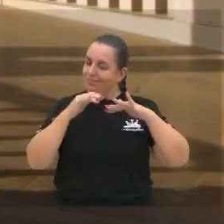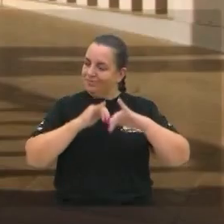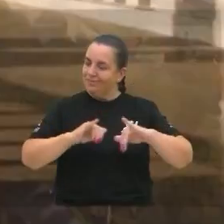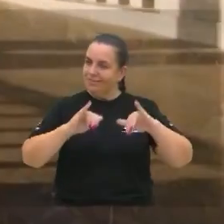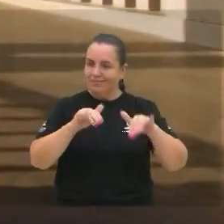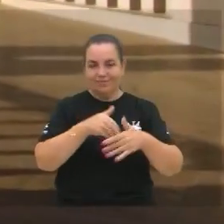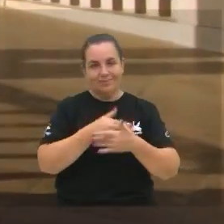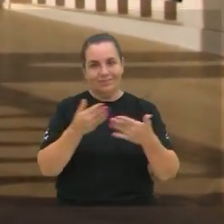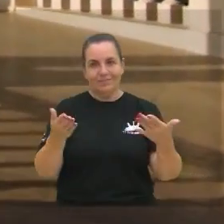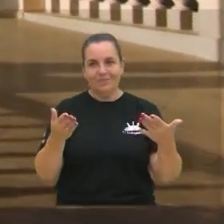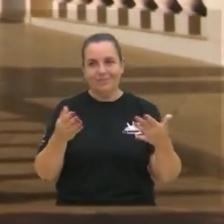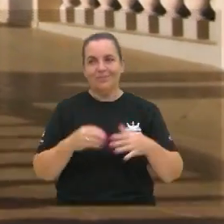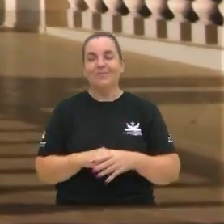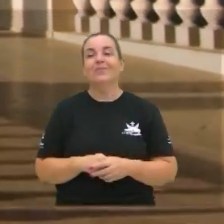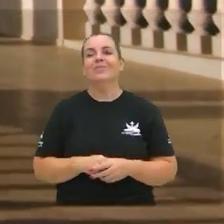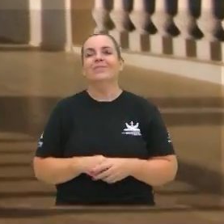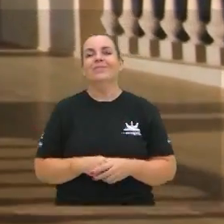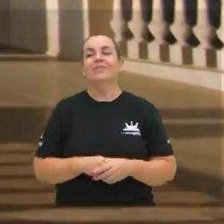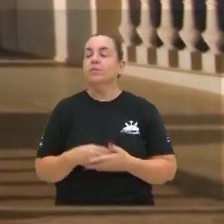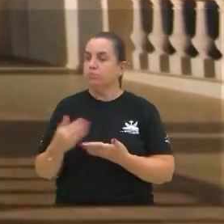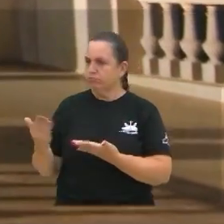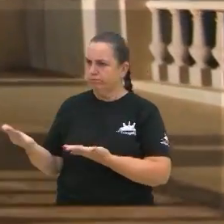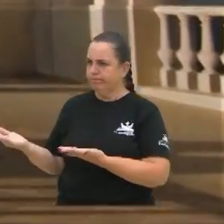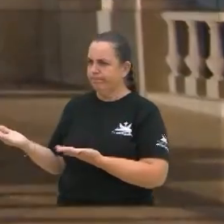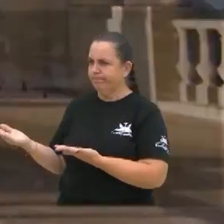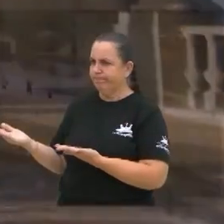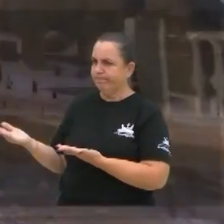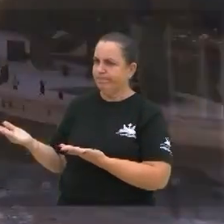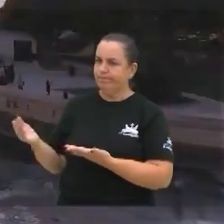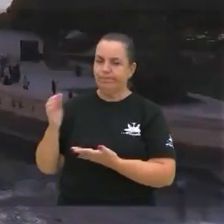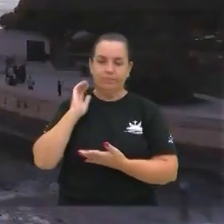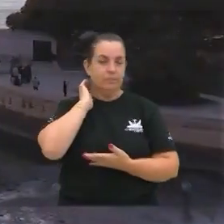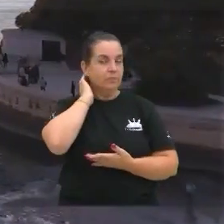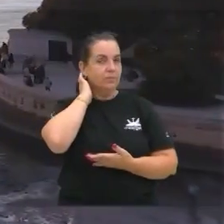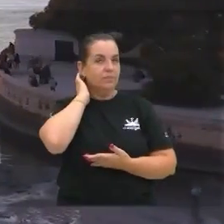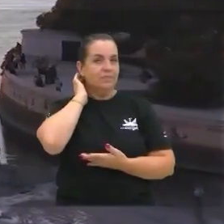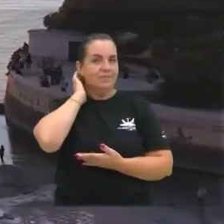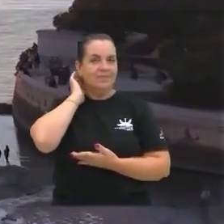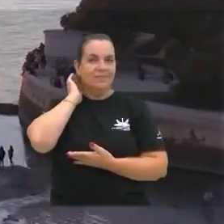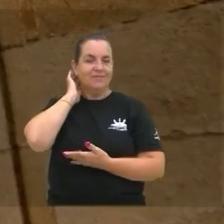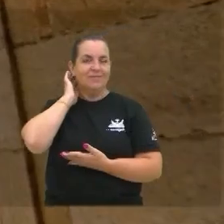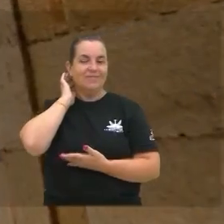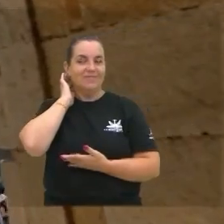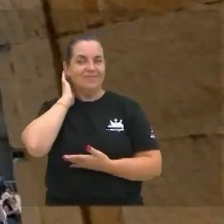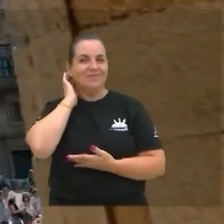a todos vocês. Se você quiser entrar em contato comigo, o telefone é